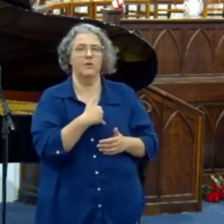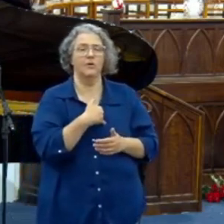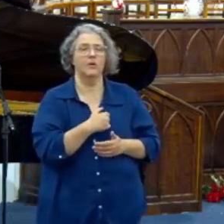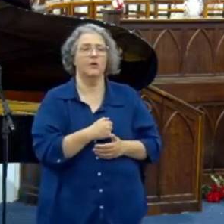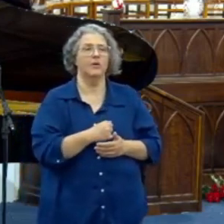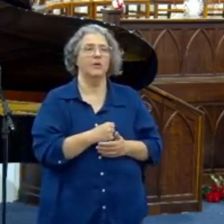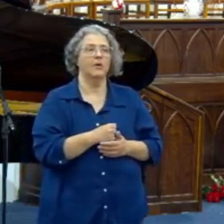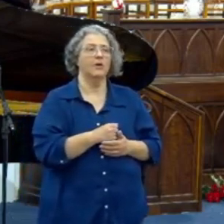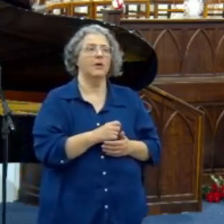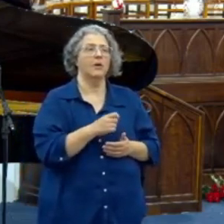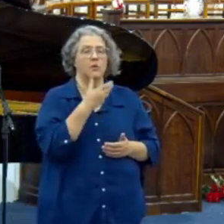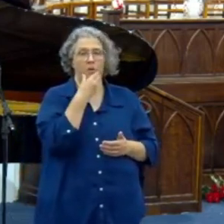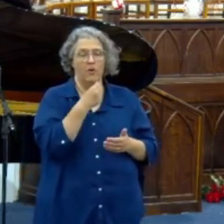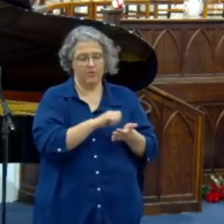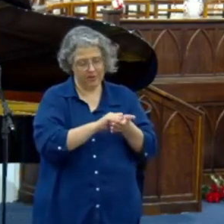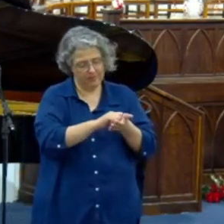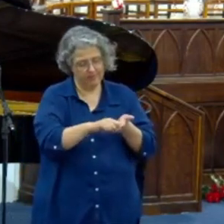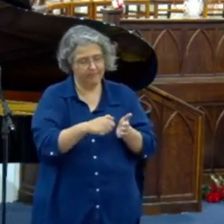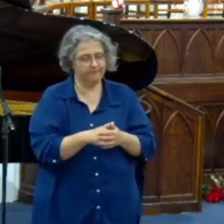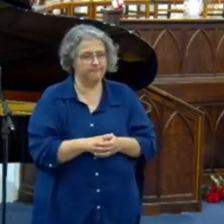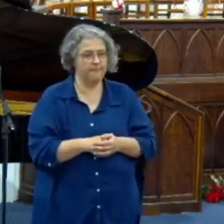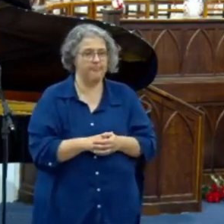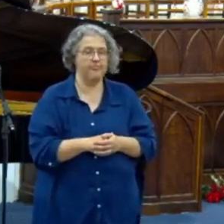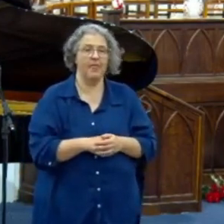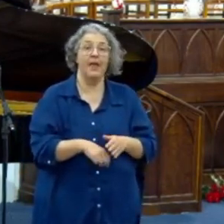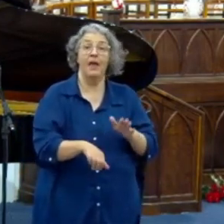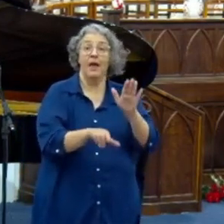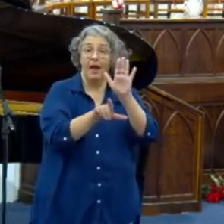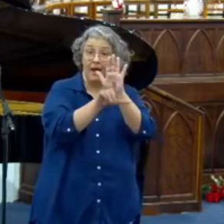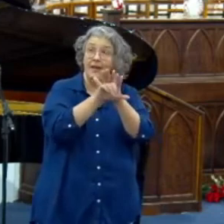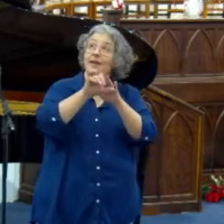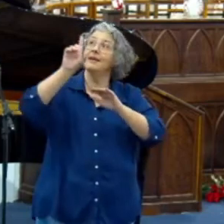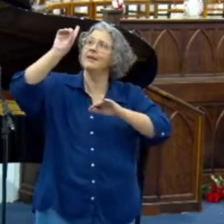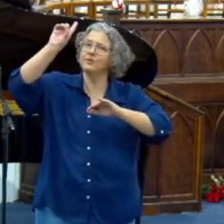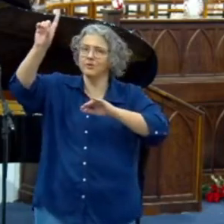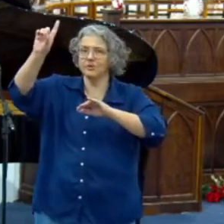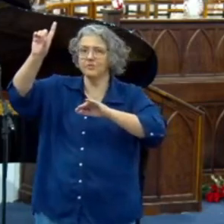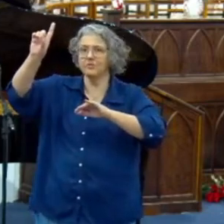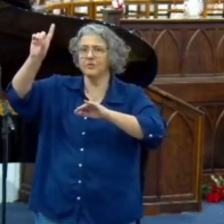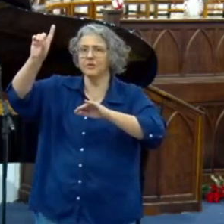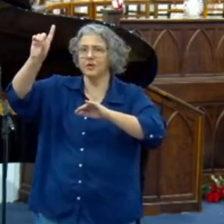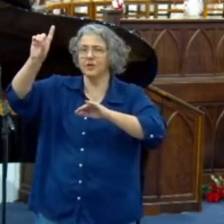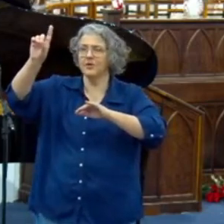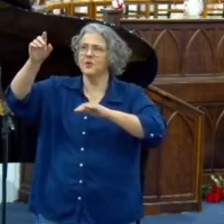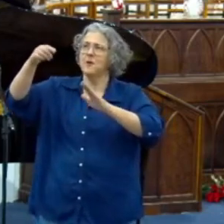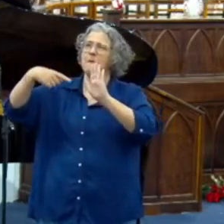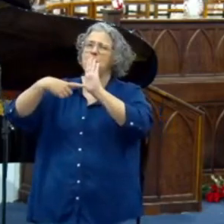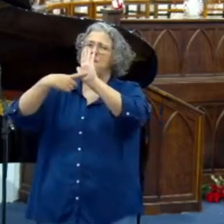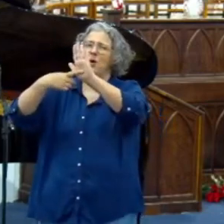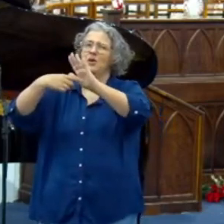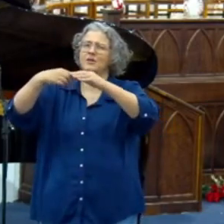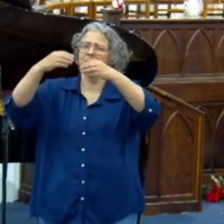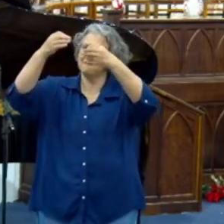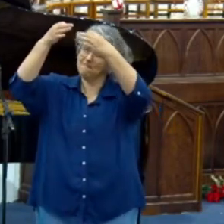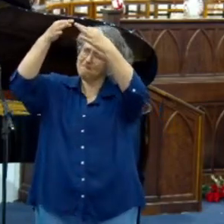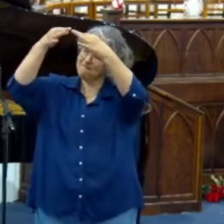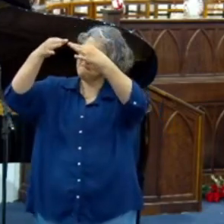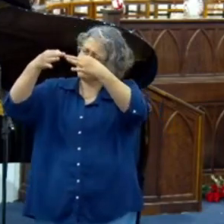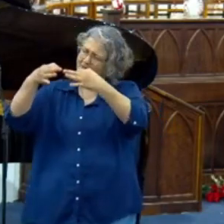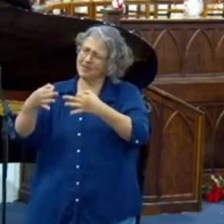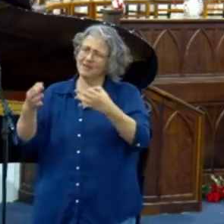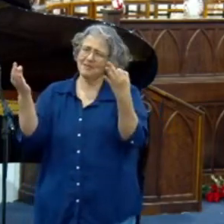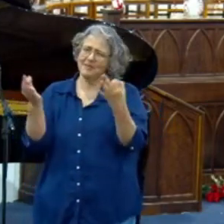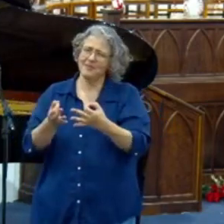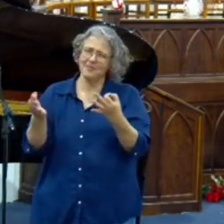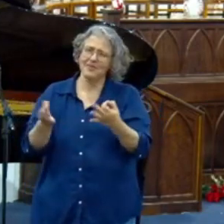Packer, e ele fala um pouco sobre isso. Ele diz, a lei de Deus nos revela o padrão perfeito de moralidade. Quando falhamos